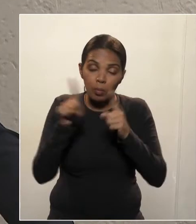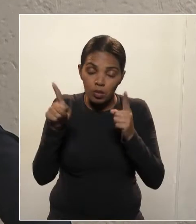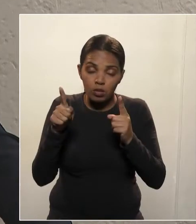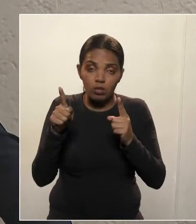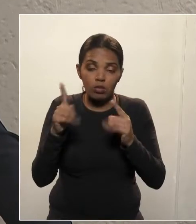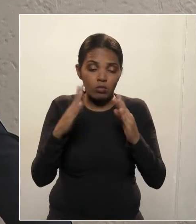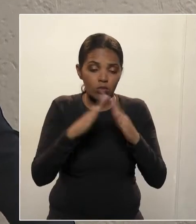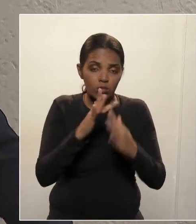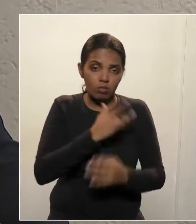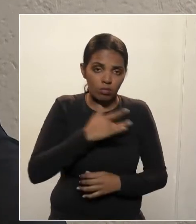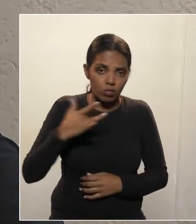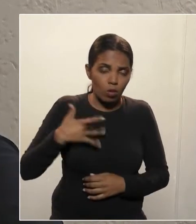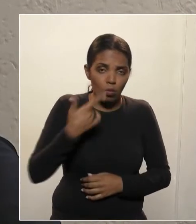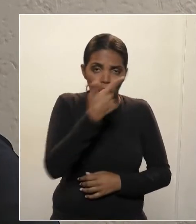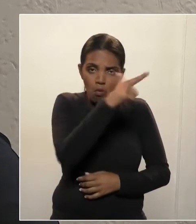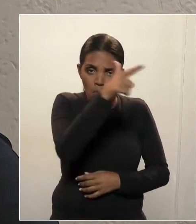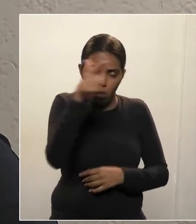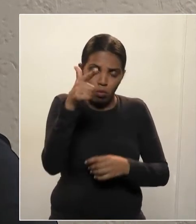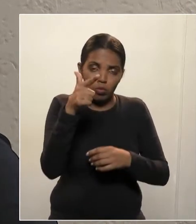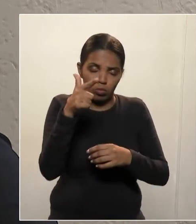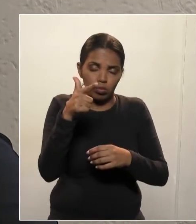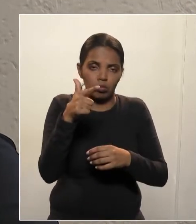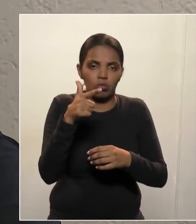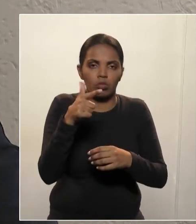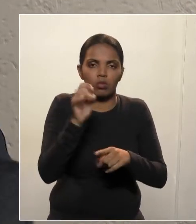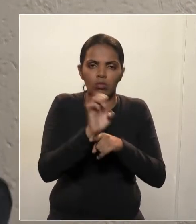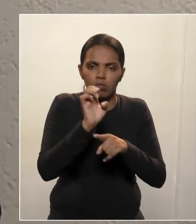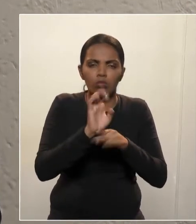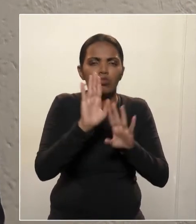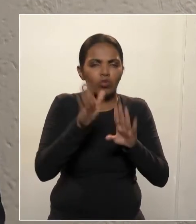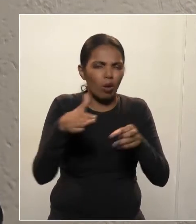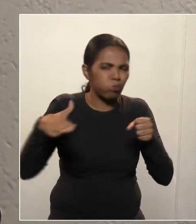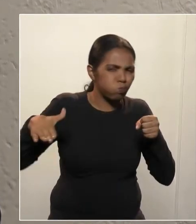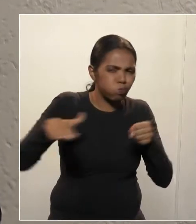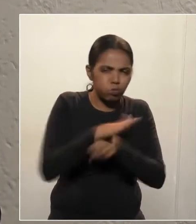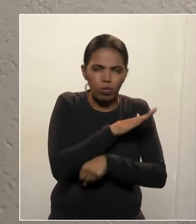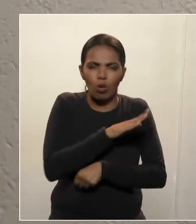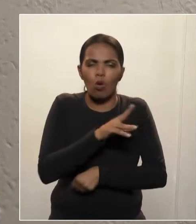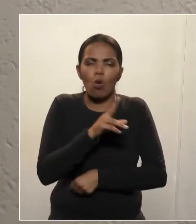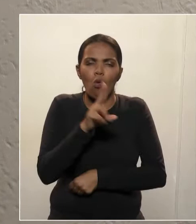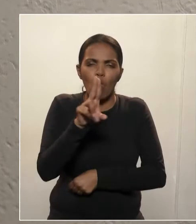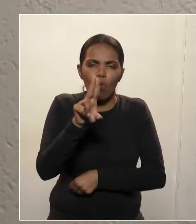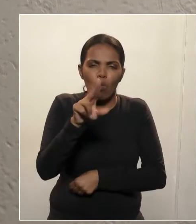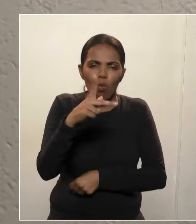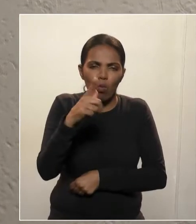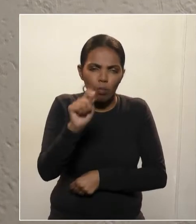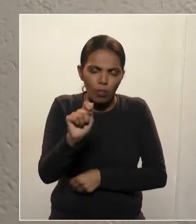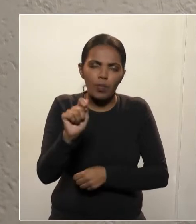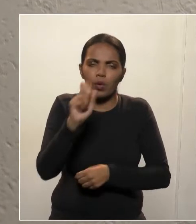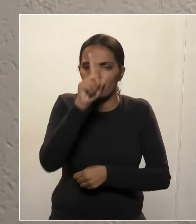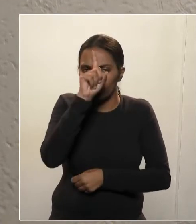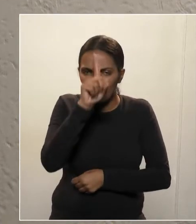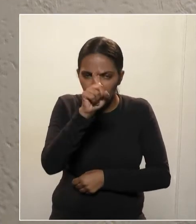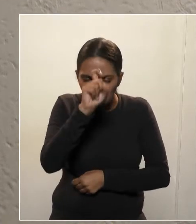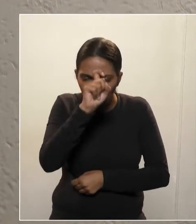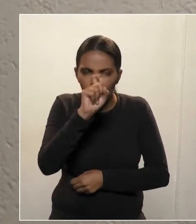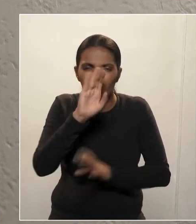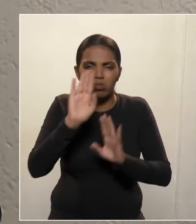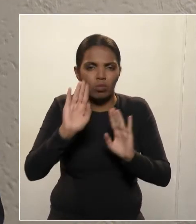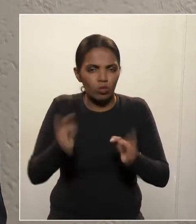das demais regiões do estado já estão lotadas. As UPAs, os postos de saúde, os hospitais estão lotados de